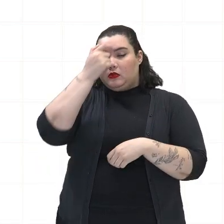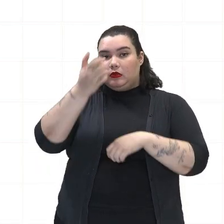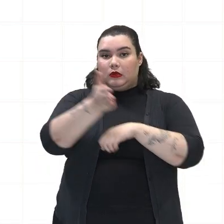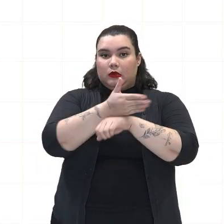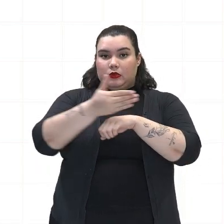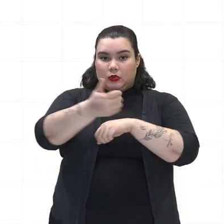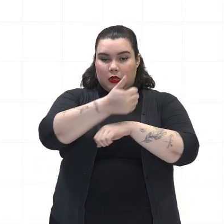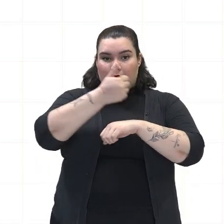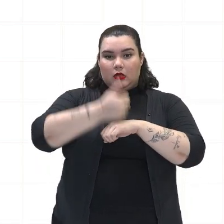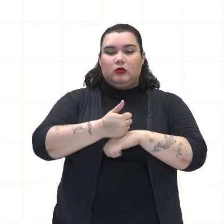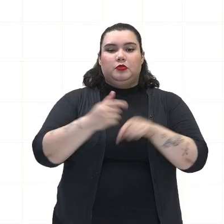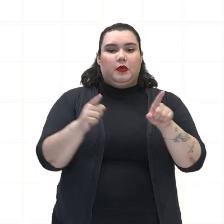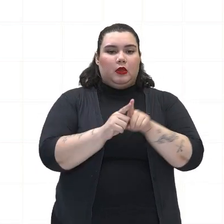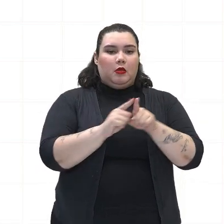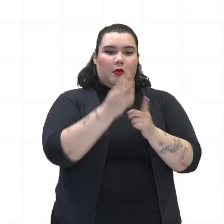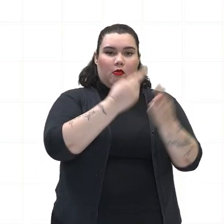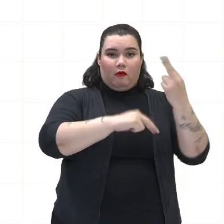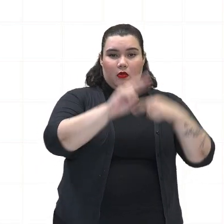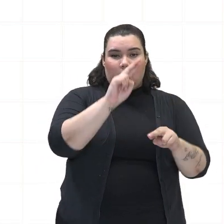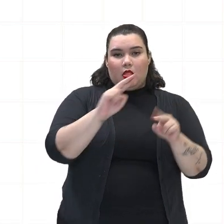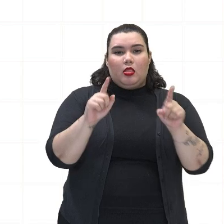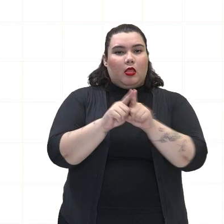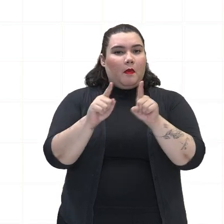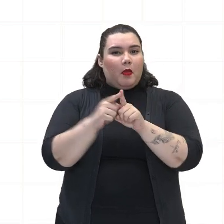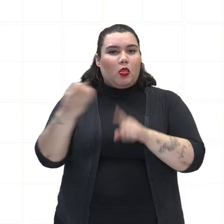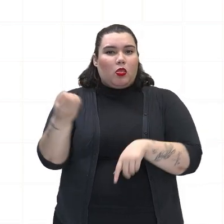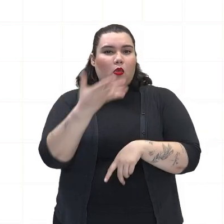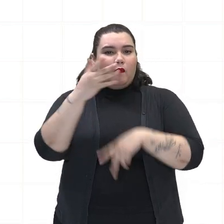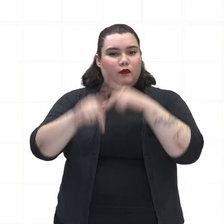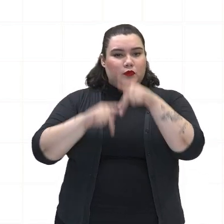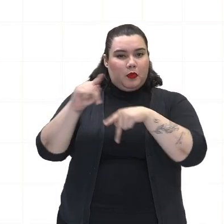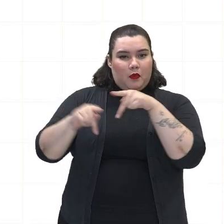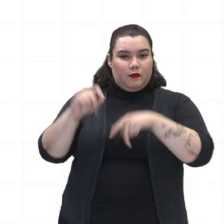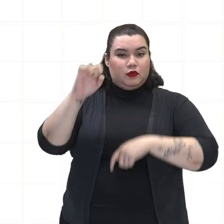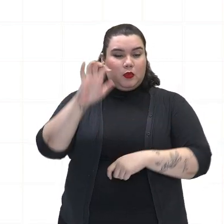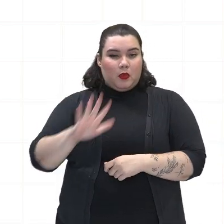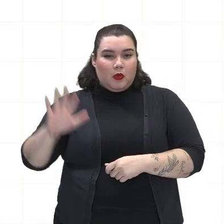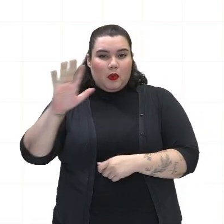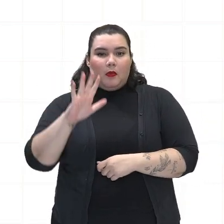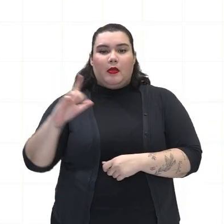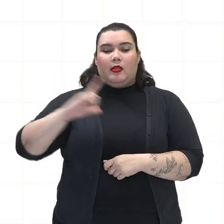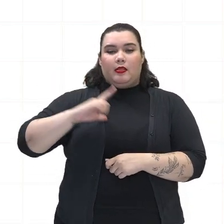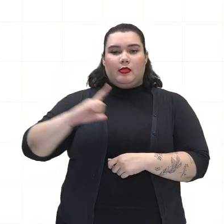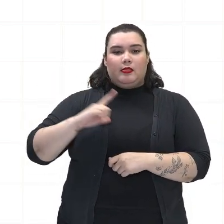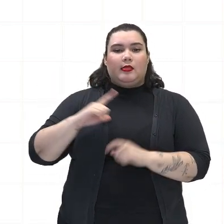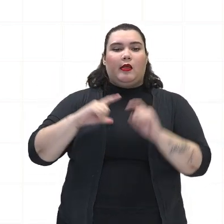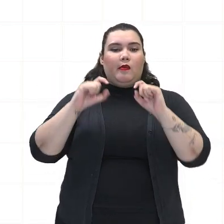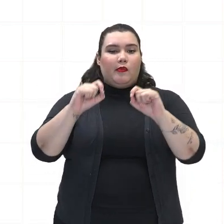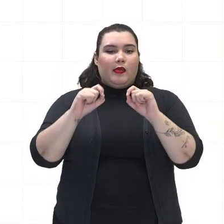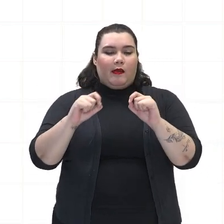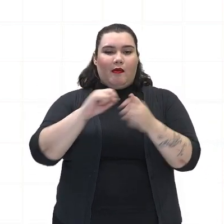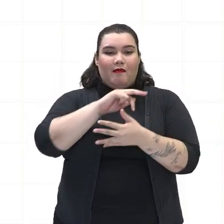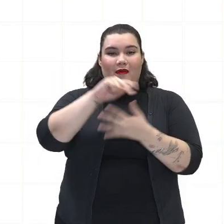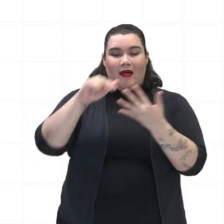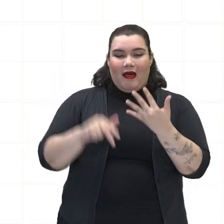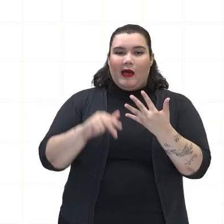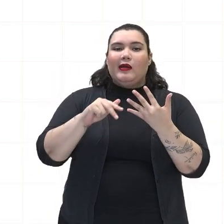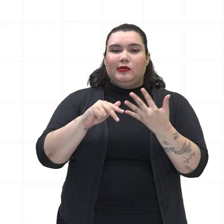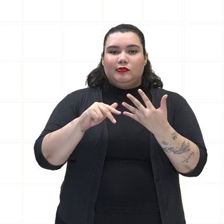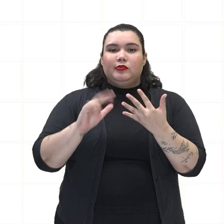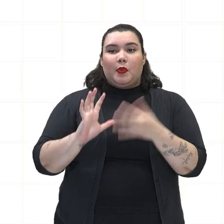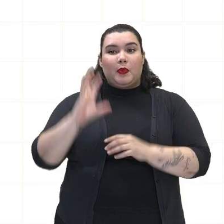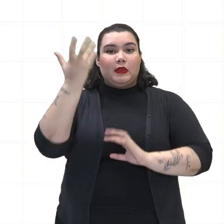as revoluções e as novas nações europeias tiveram impactos complexos e multifacetados na